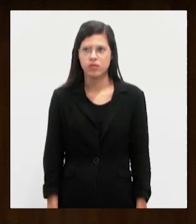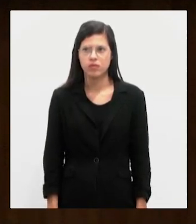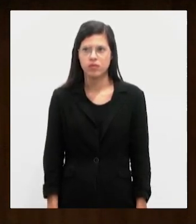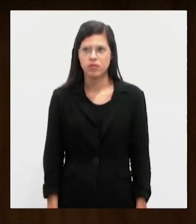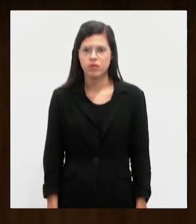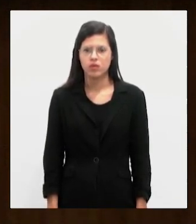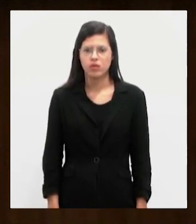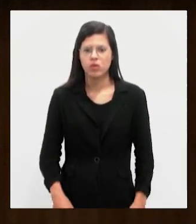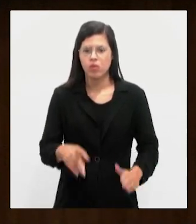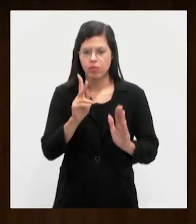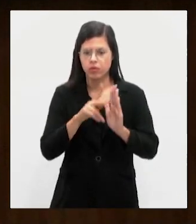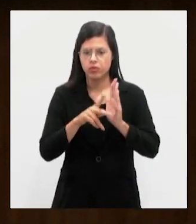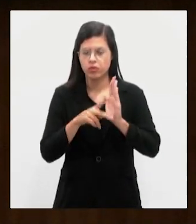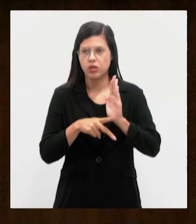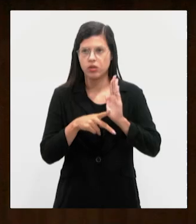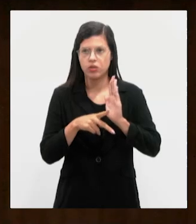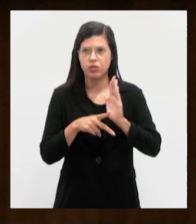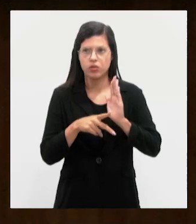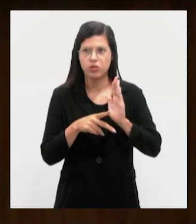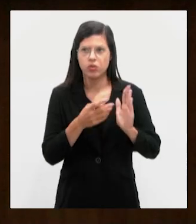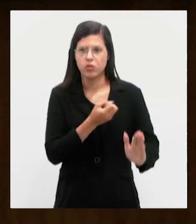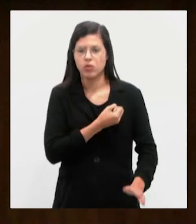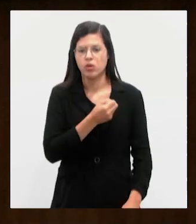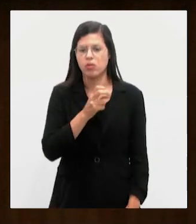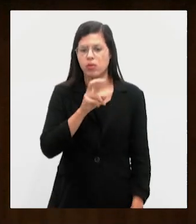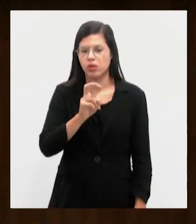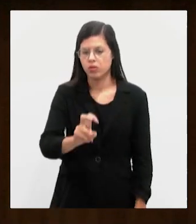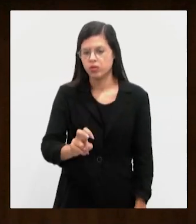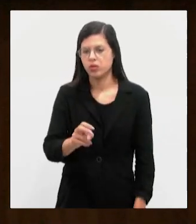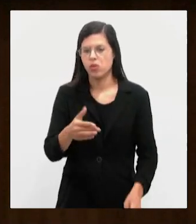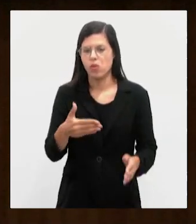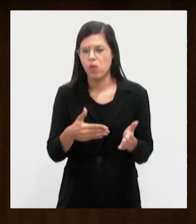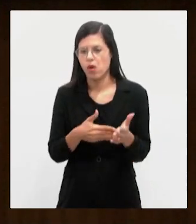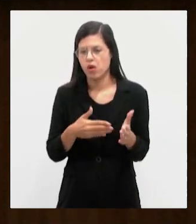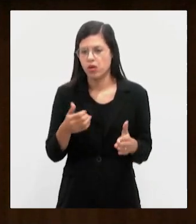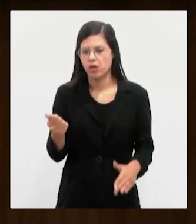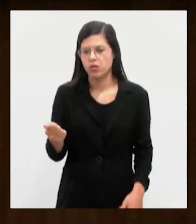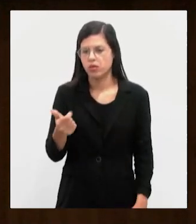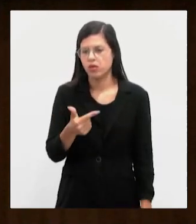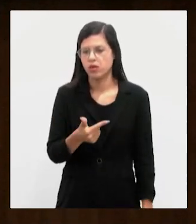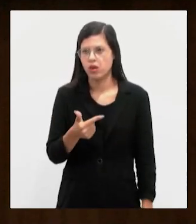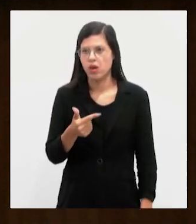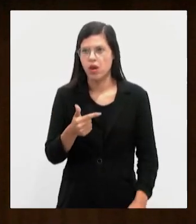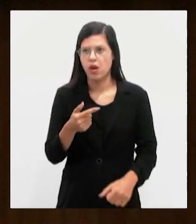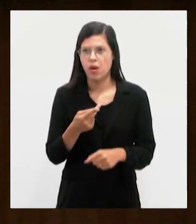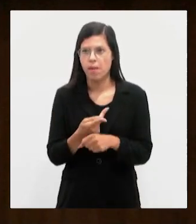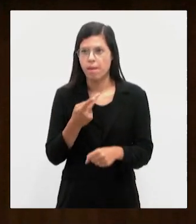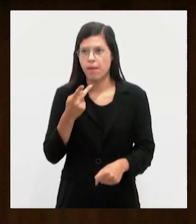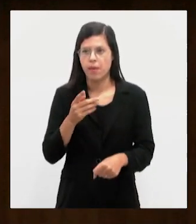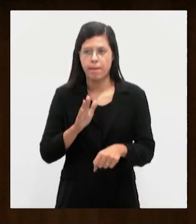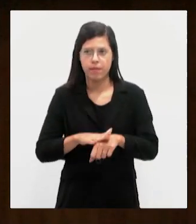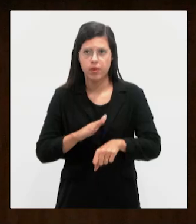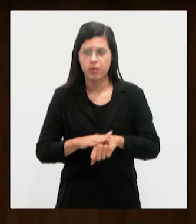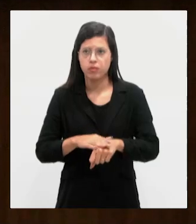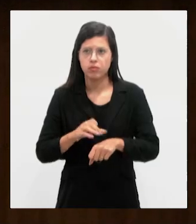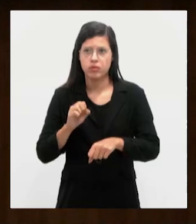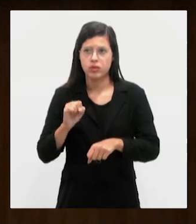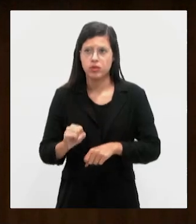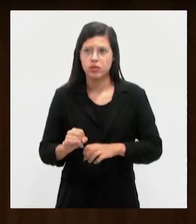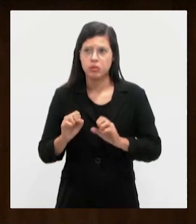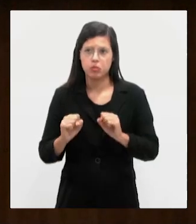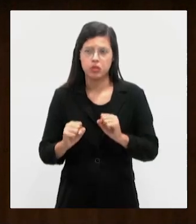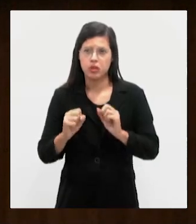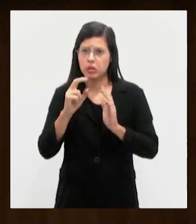ao 12º é o mesmo prêmio. Se o senhor pudesse ler só os nomes das pessoas, a gente votar